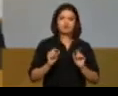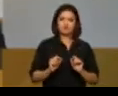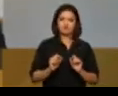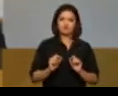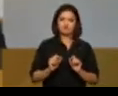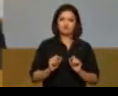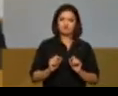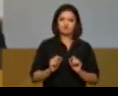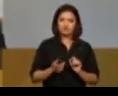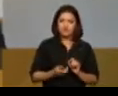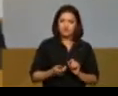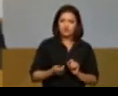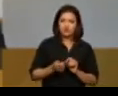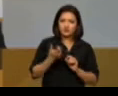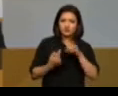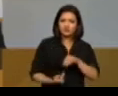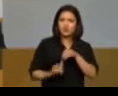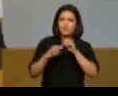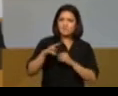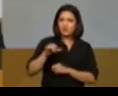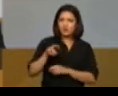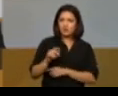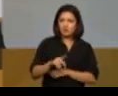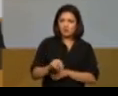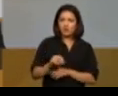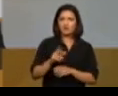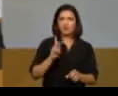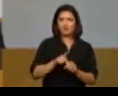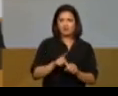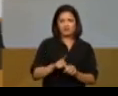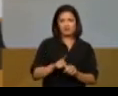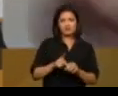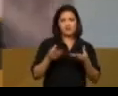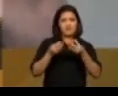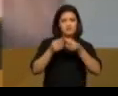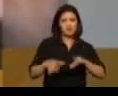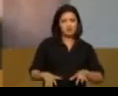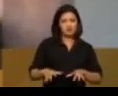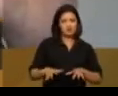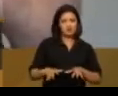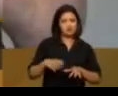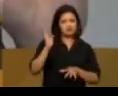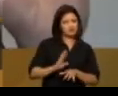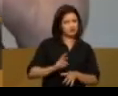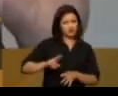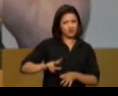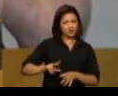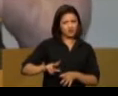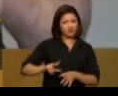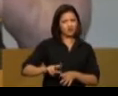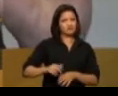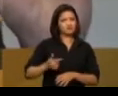quase monopólio da Petrobras não é prejudicial ao mercado brasileiro? É uma questão